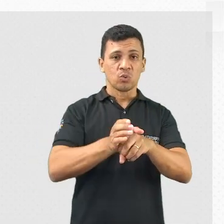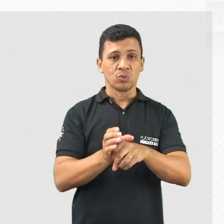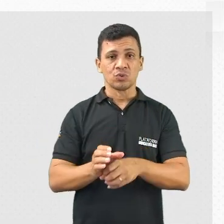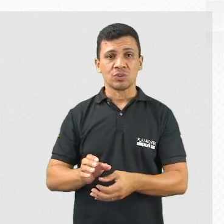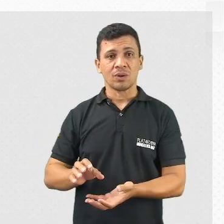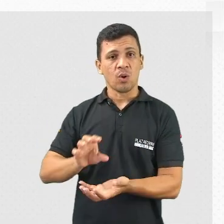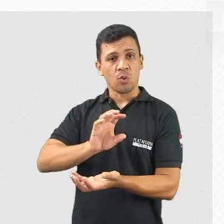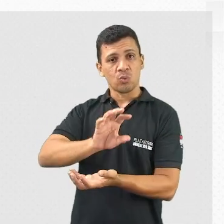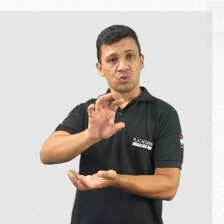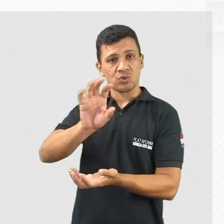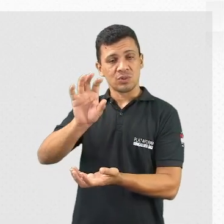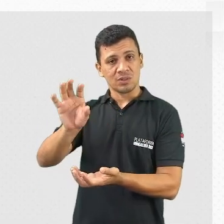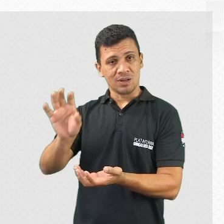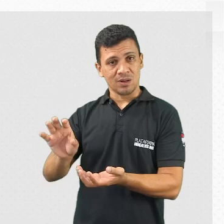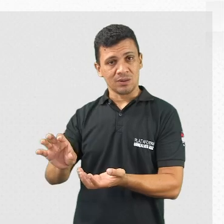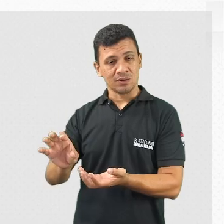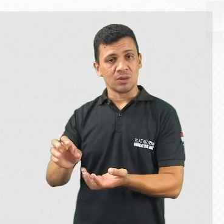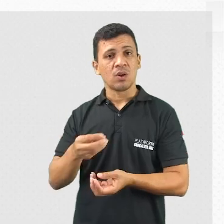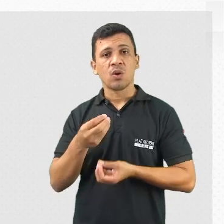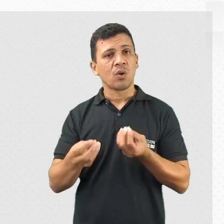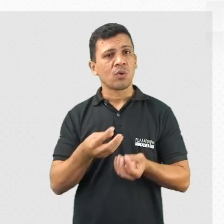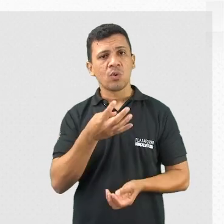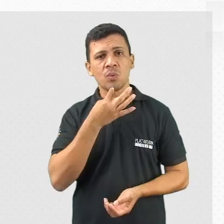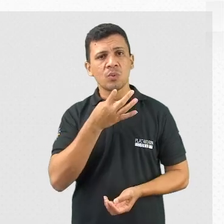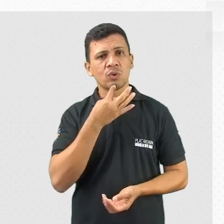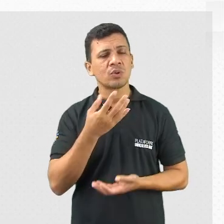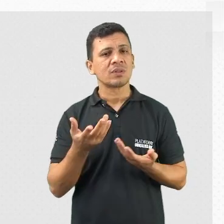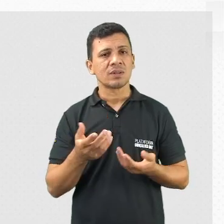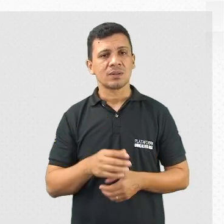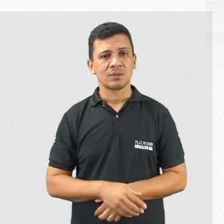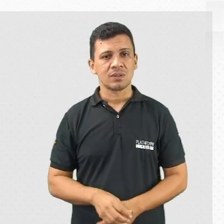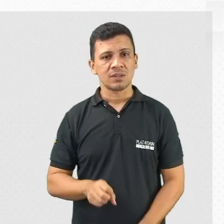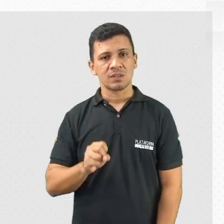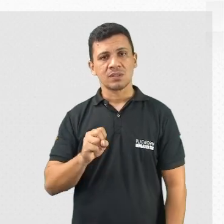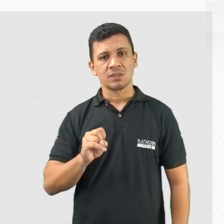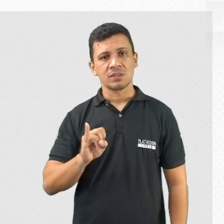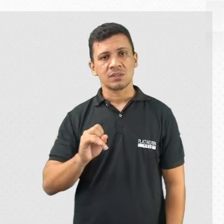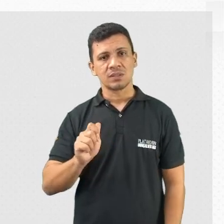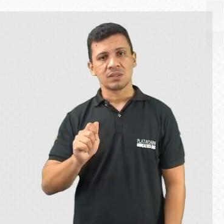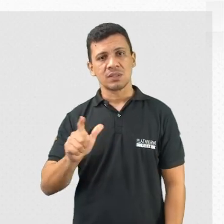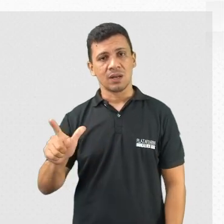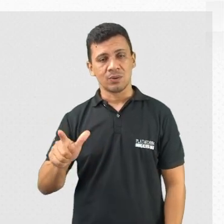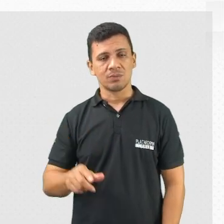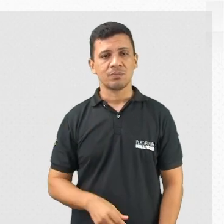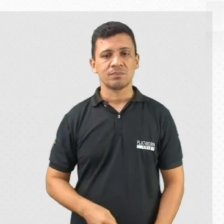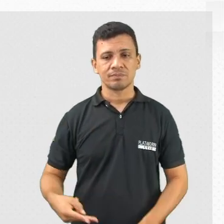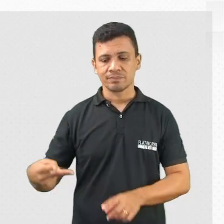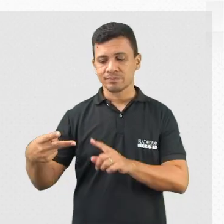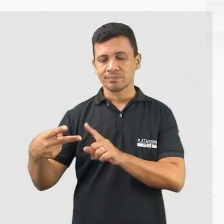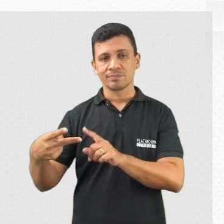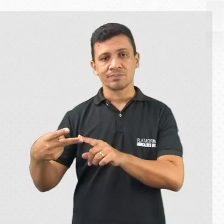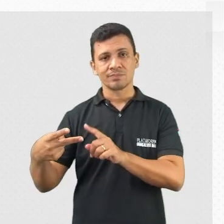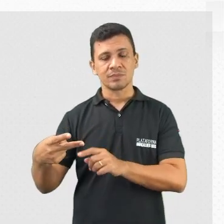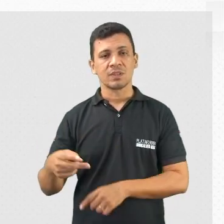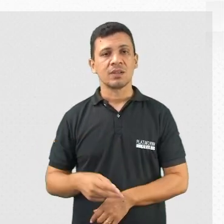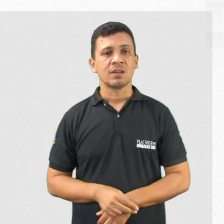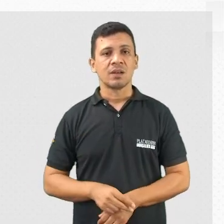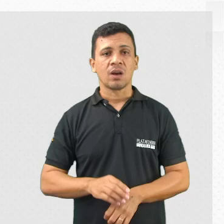continental, que é popularmente chamada de cial, e a